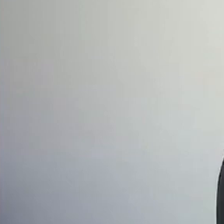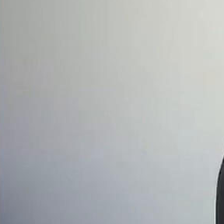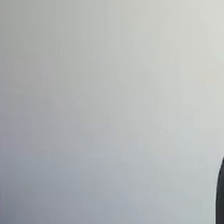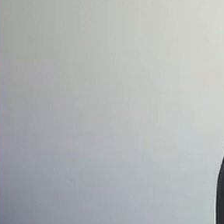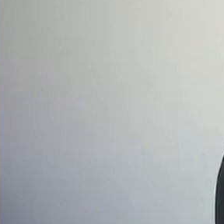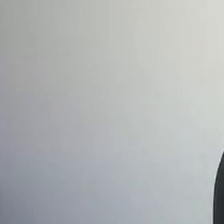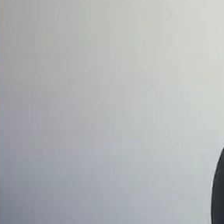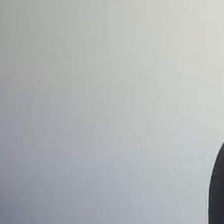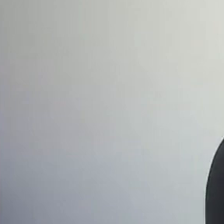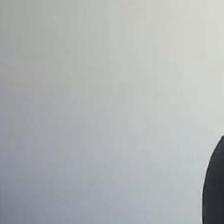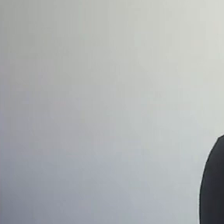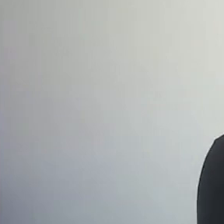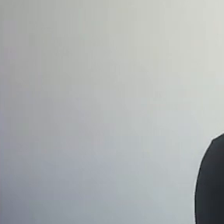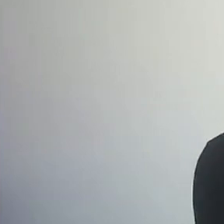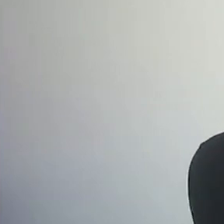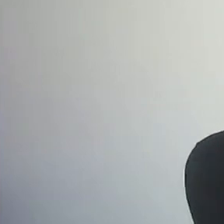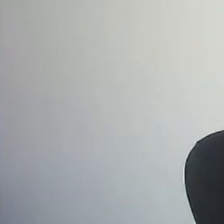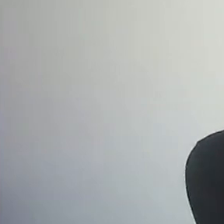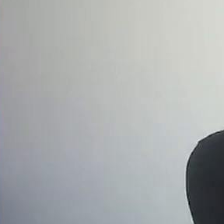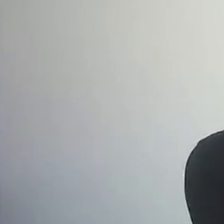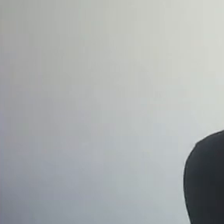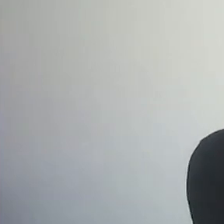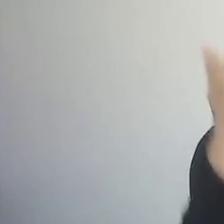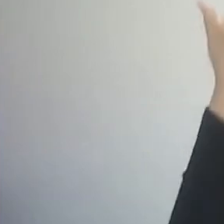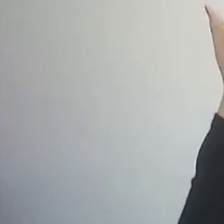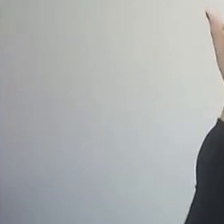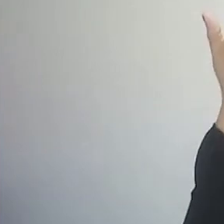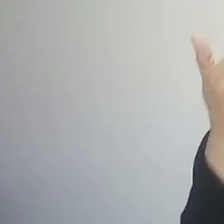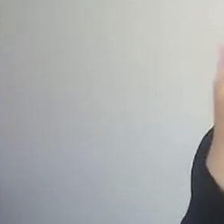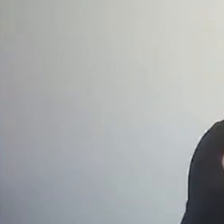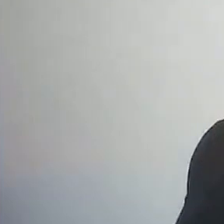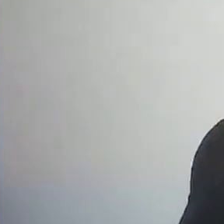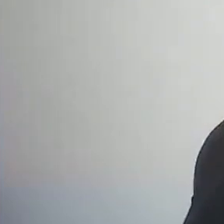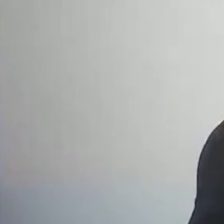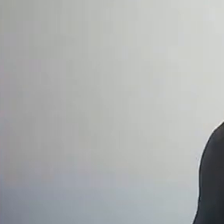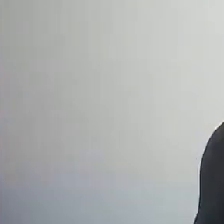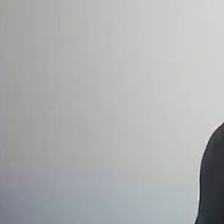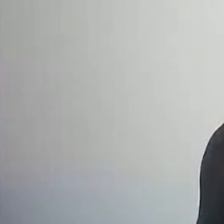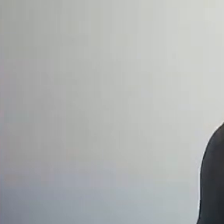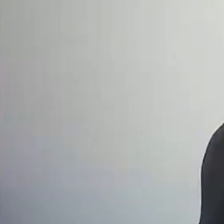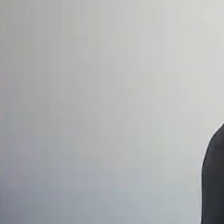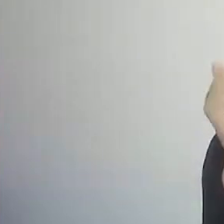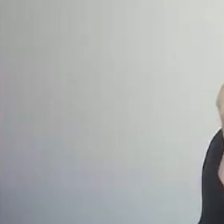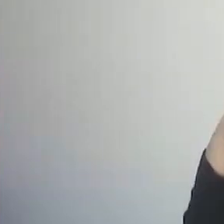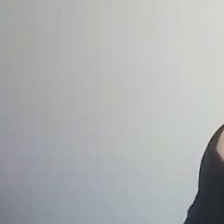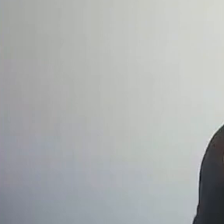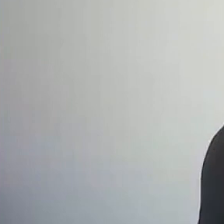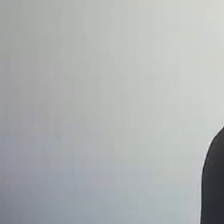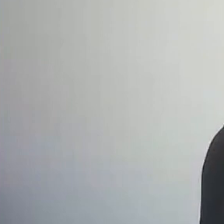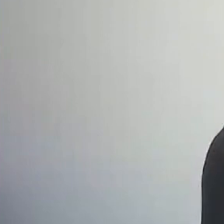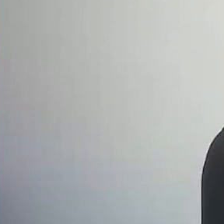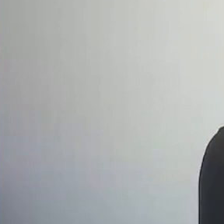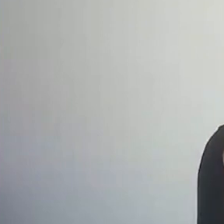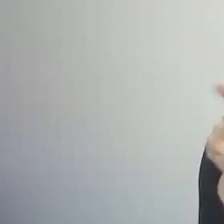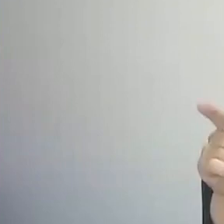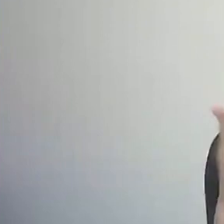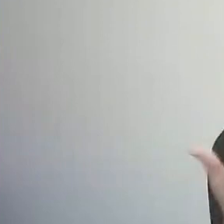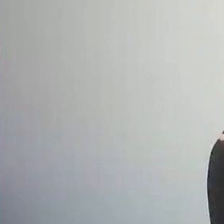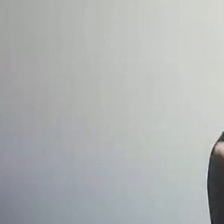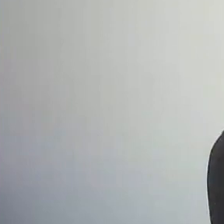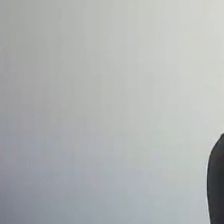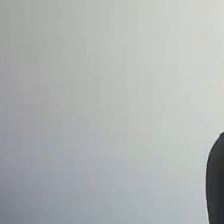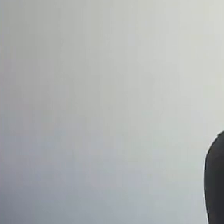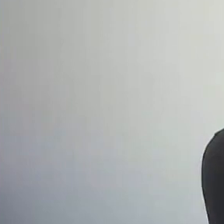só para deixar registrado um agradecimento a Stephanie Oliveira, uma colega nossa que colaborou bastante com o desenvolvimento dessa apresentação para